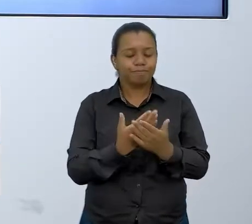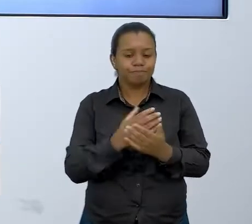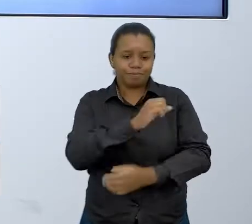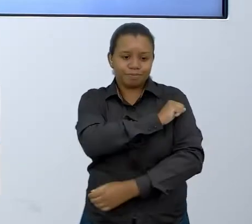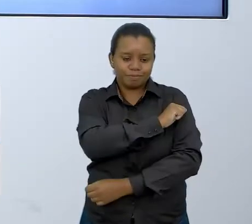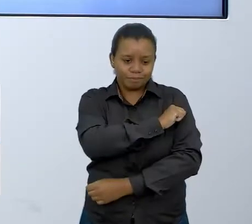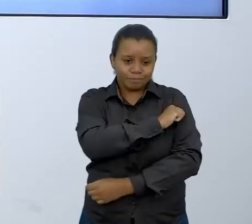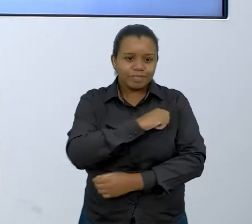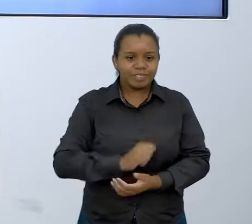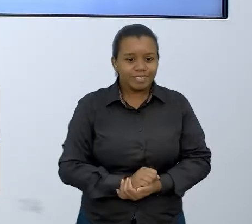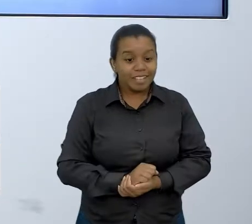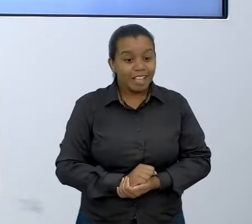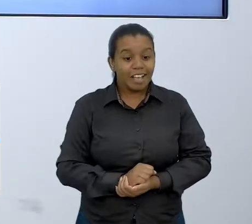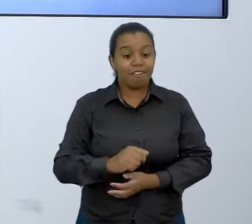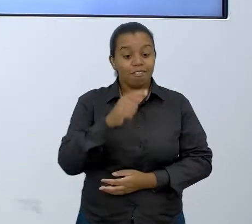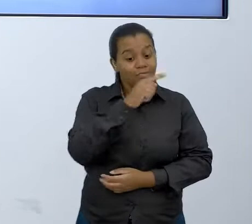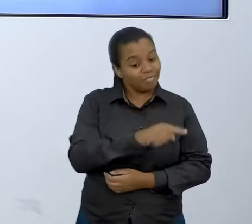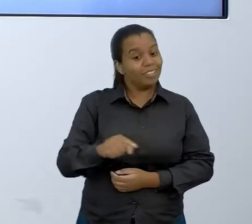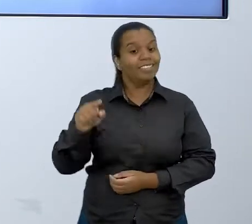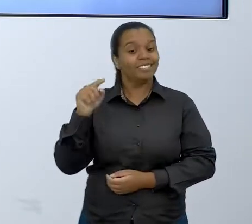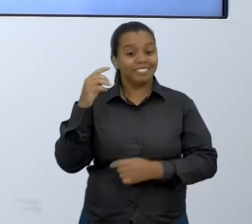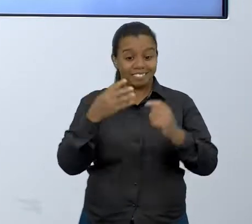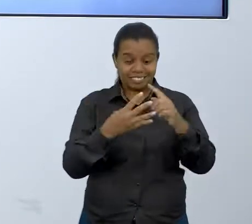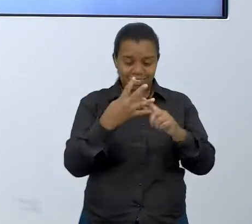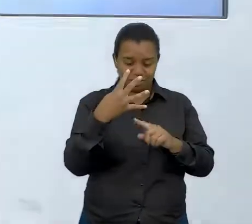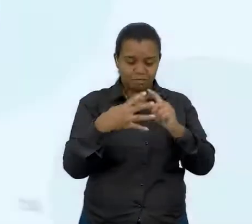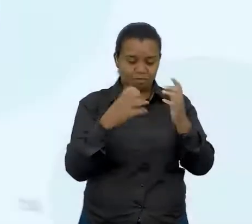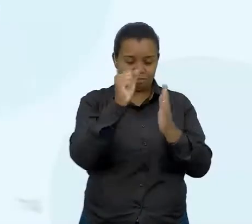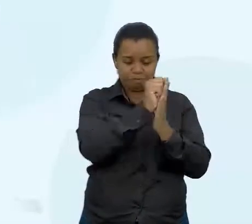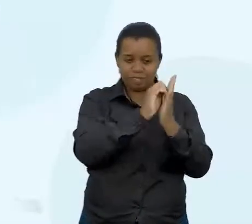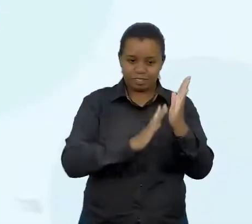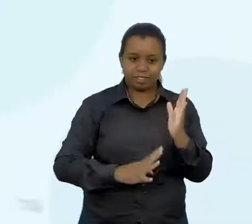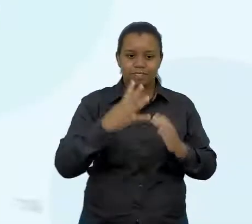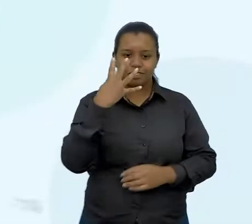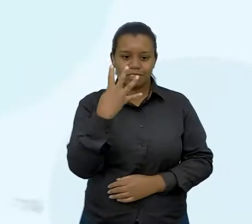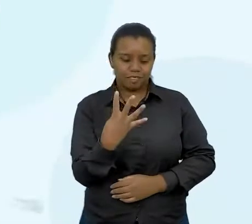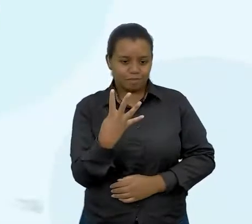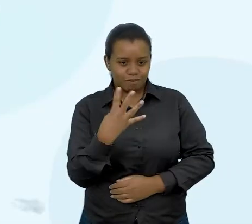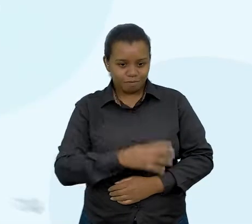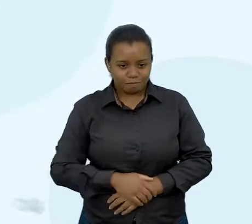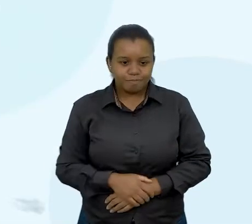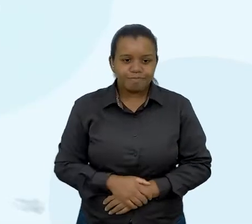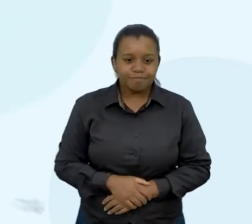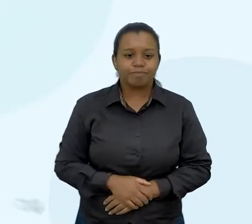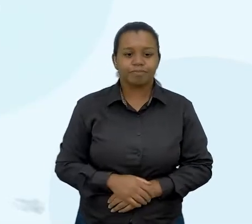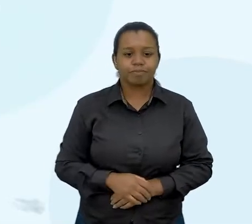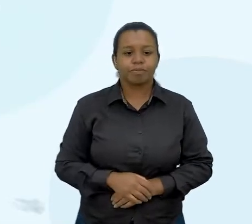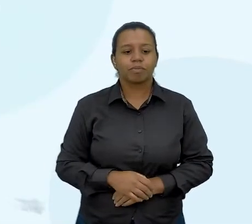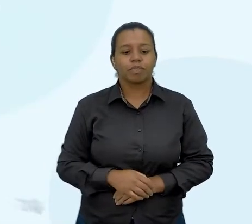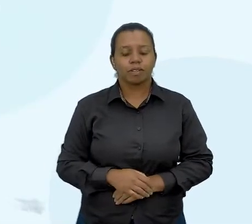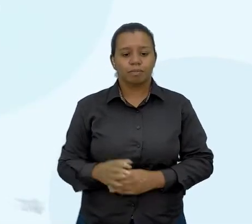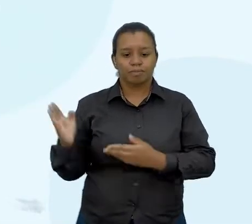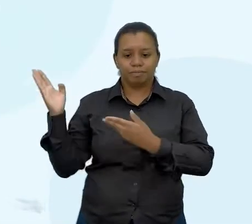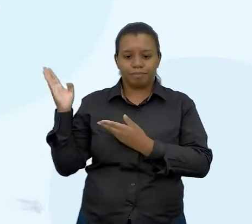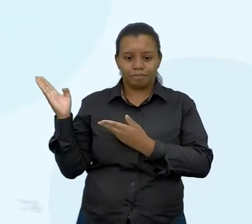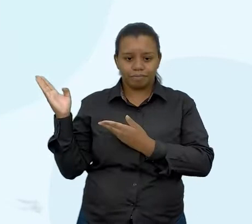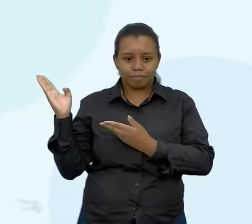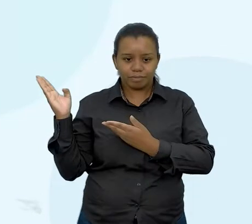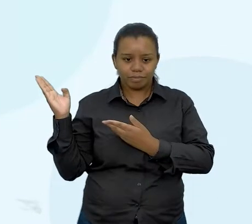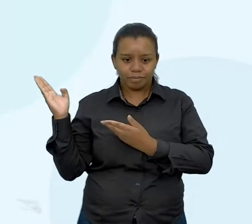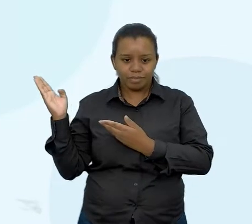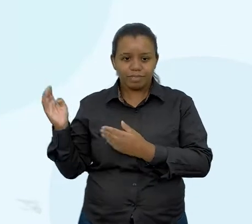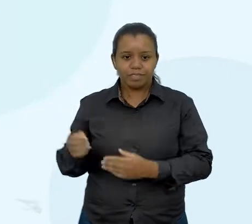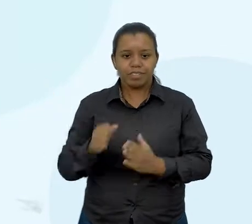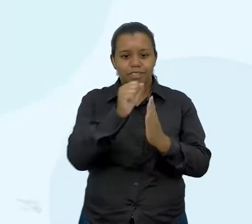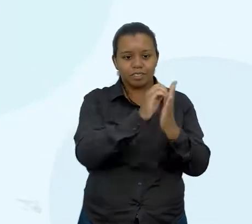última aula, né, do nossa atividade número 4, e com isso a gente vai aí amarrar nossa atividade número